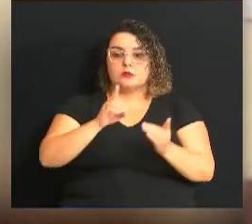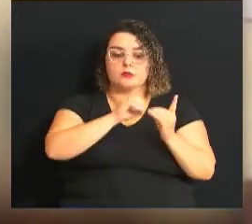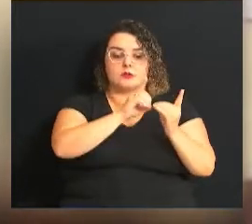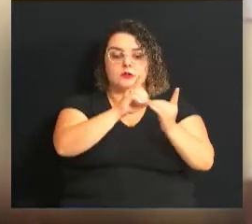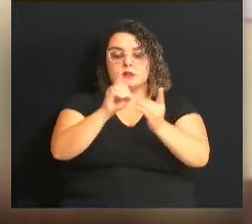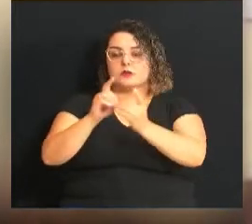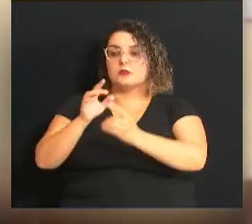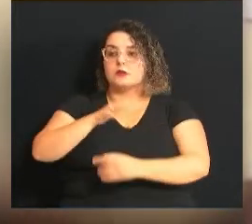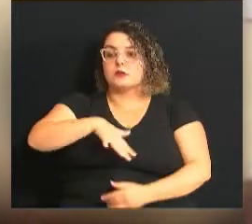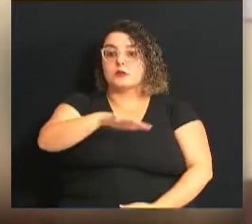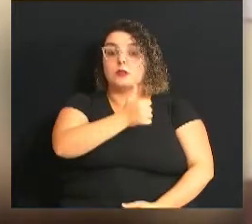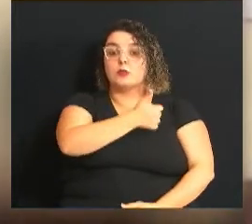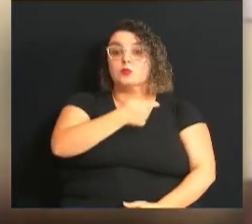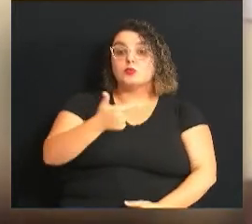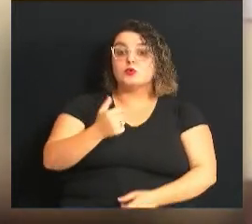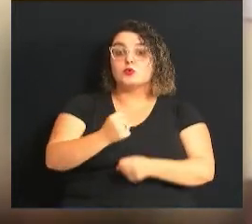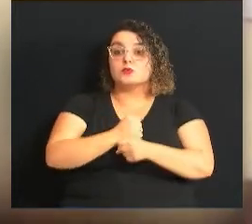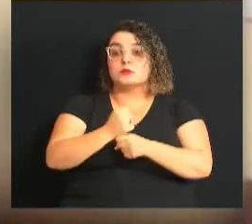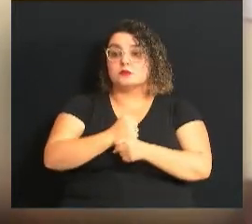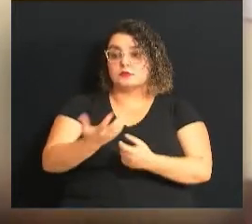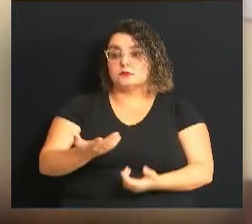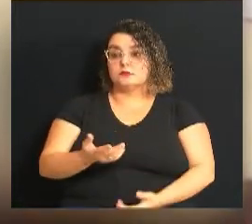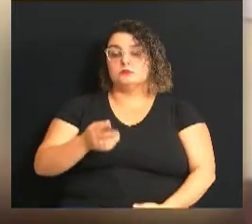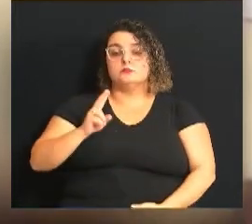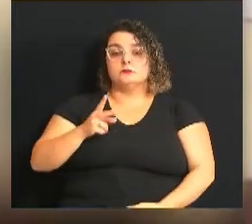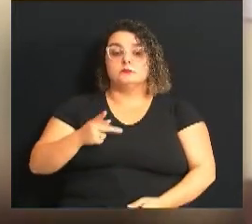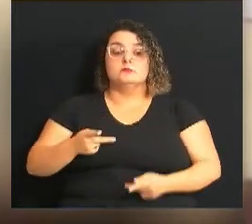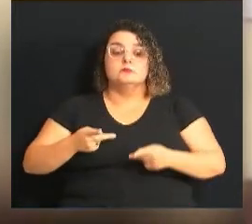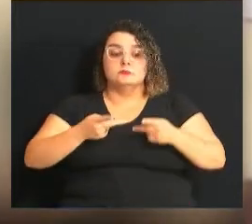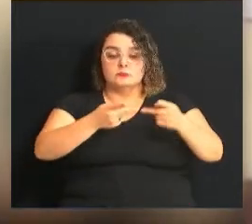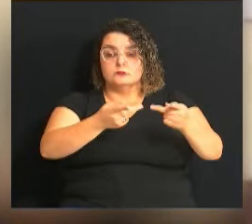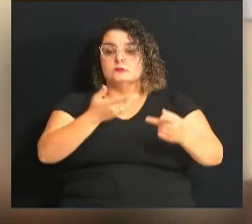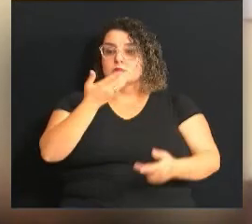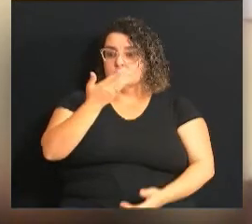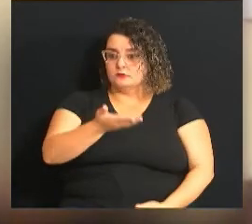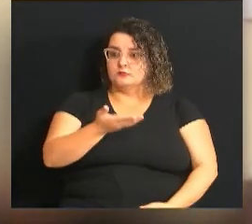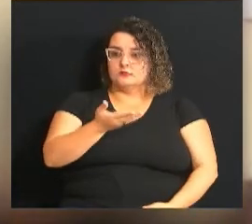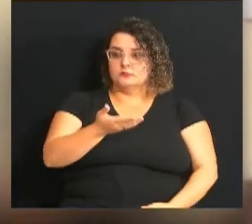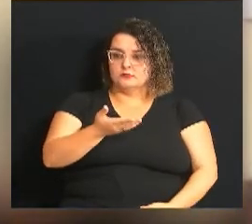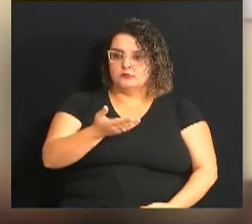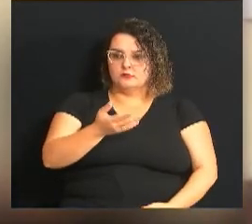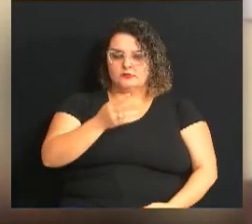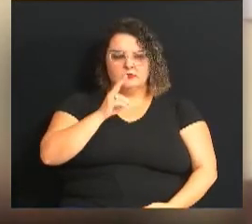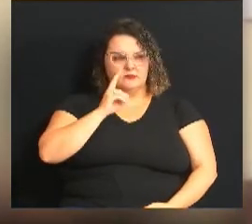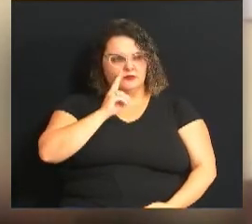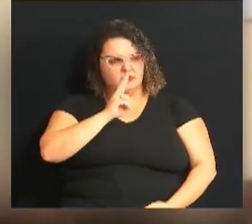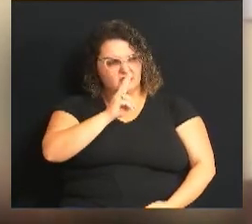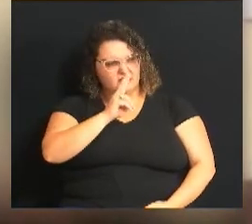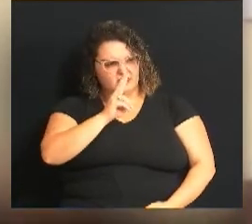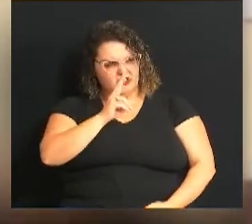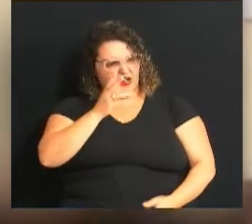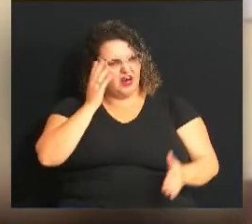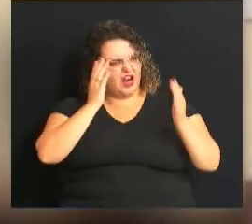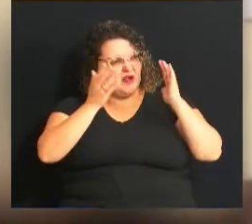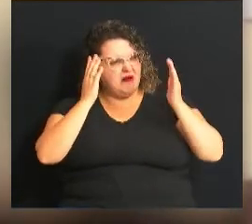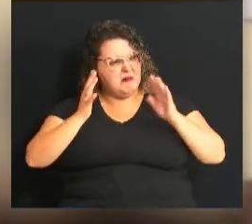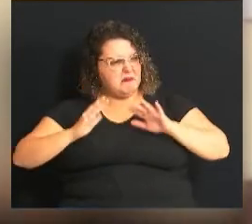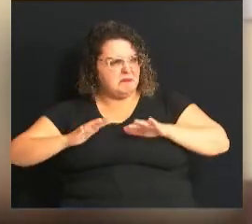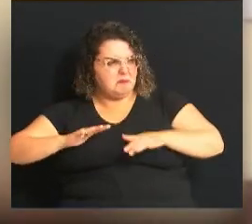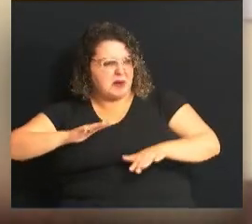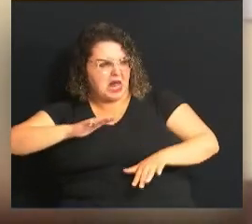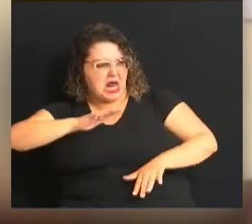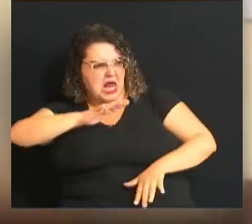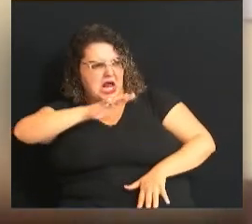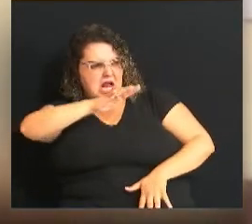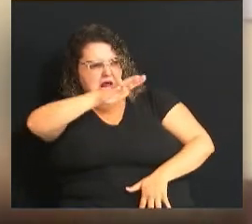por 12 anos e cada vez que eu passava por lá e via aqueles caminhões de água subindo aquela rampa para levar água